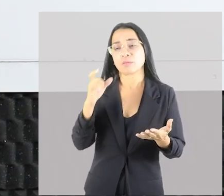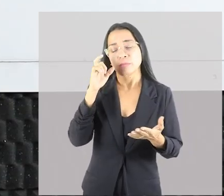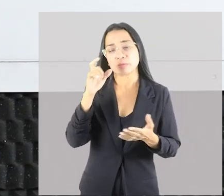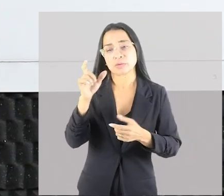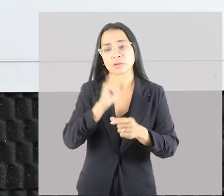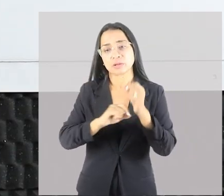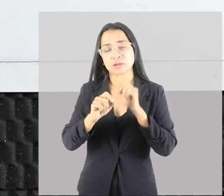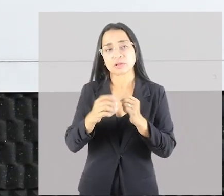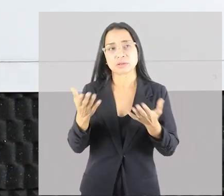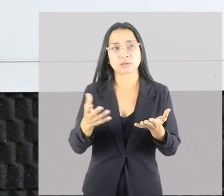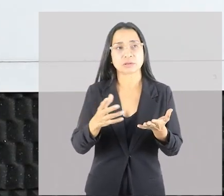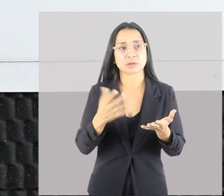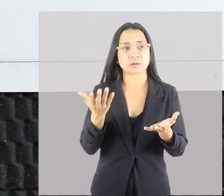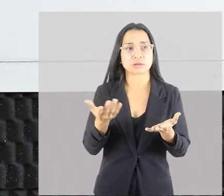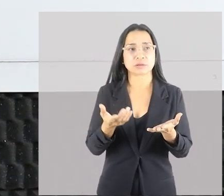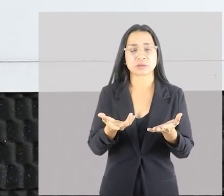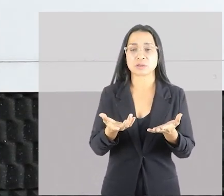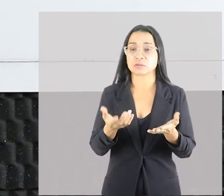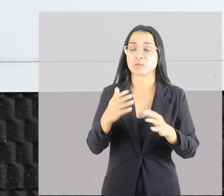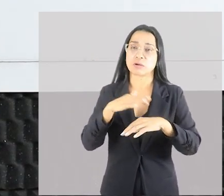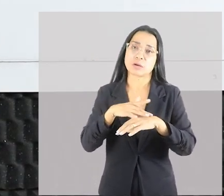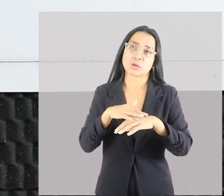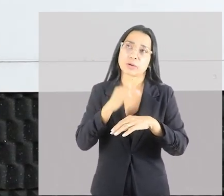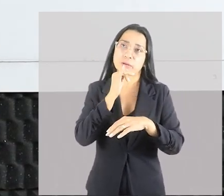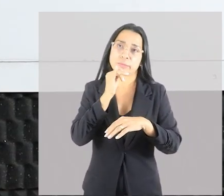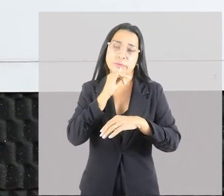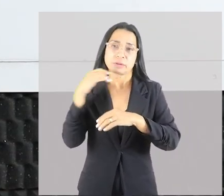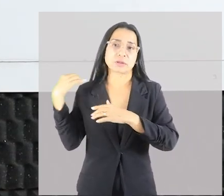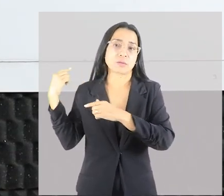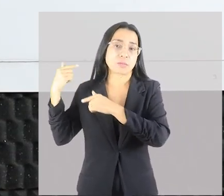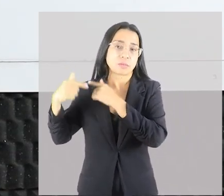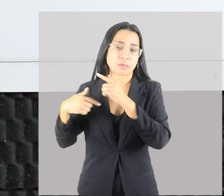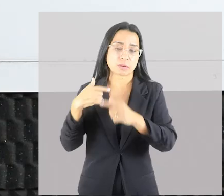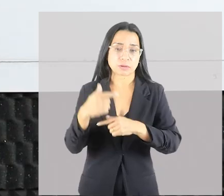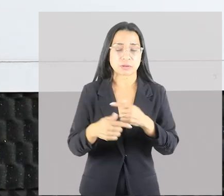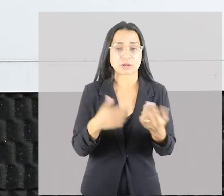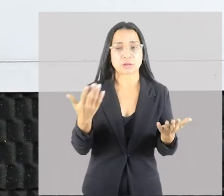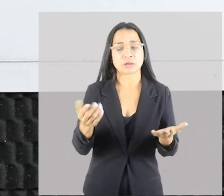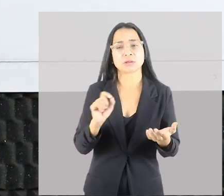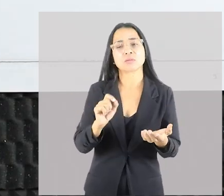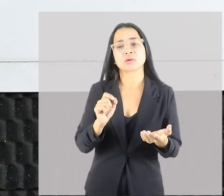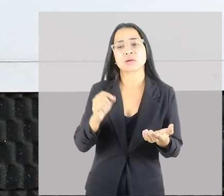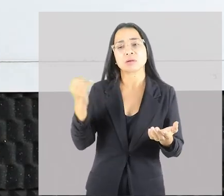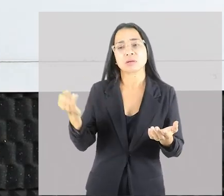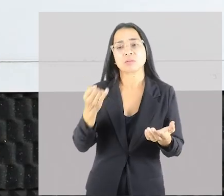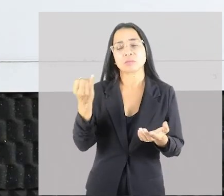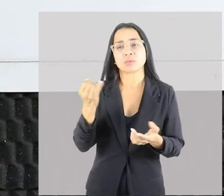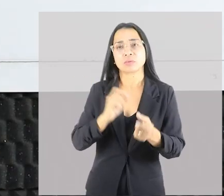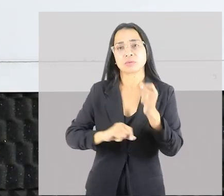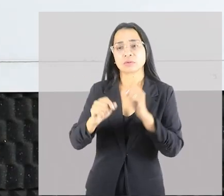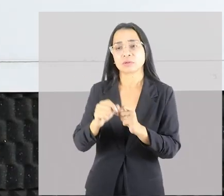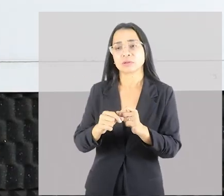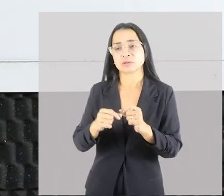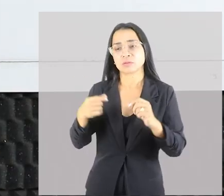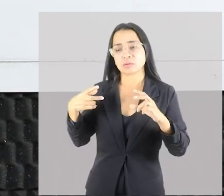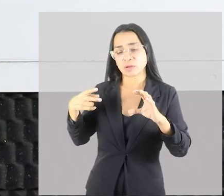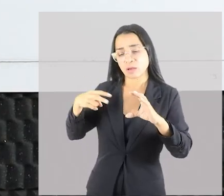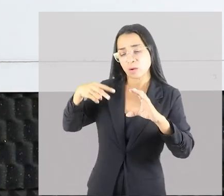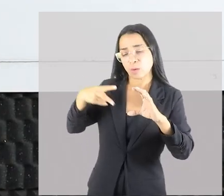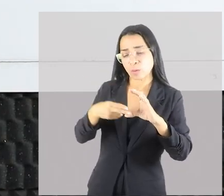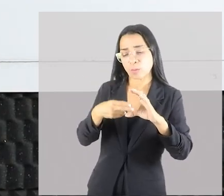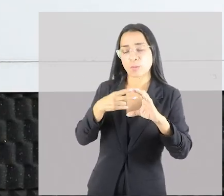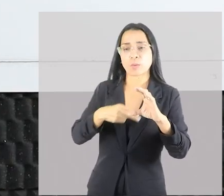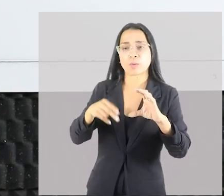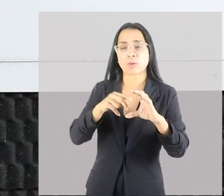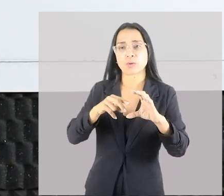um traço ali de uma doença hereditária, familiar. Imagina o quão interessante seria se a gente conseguisse cortar